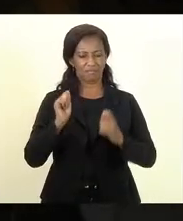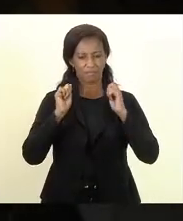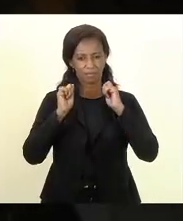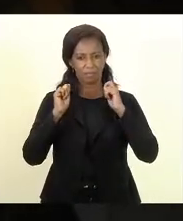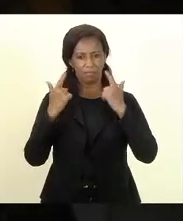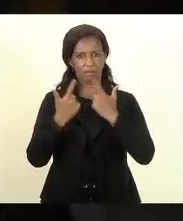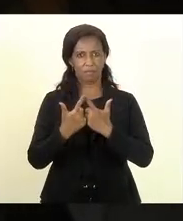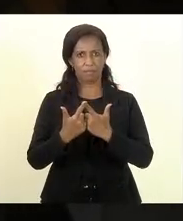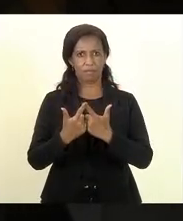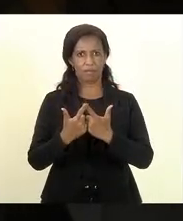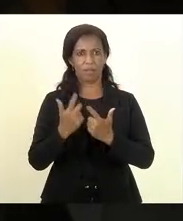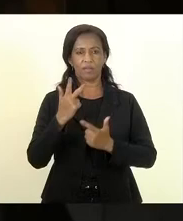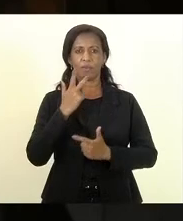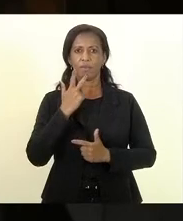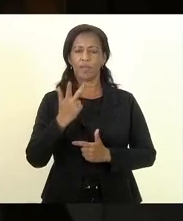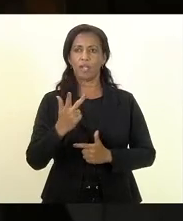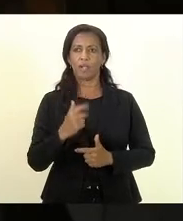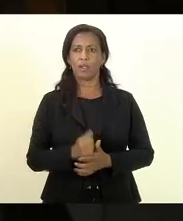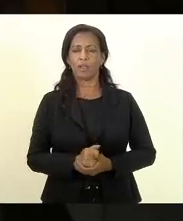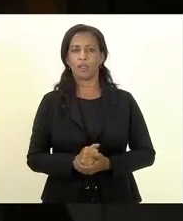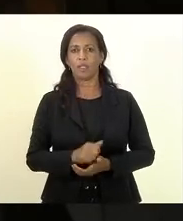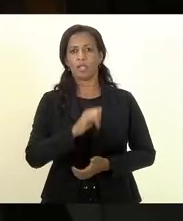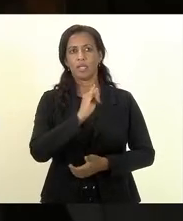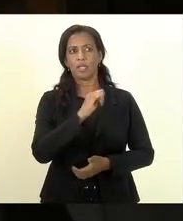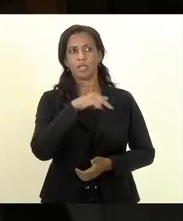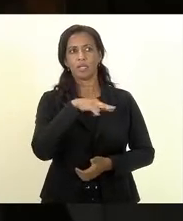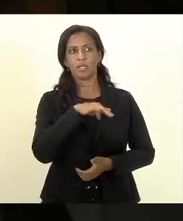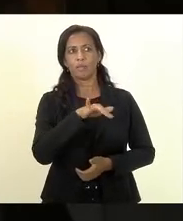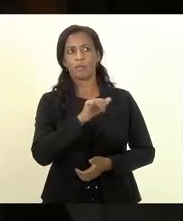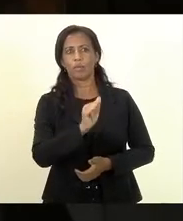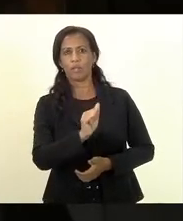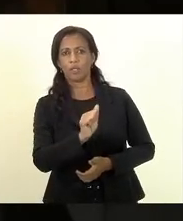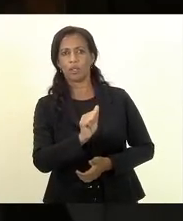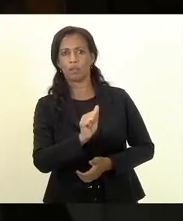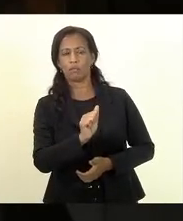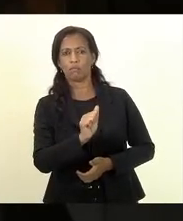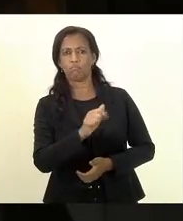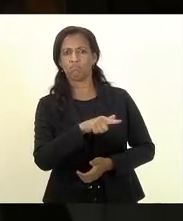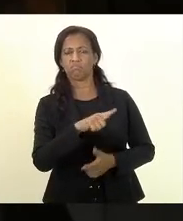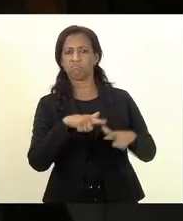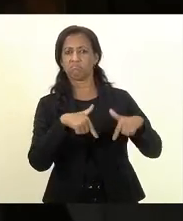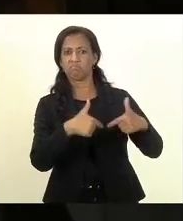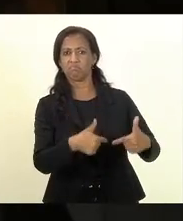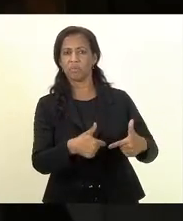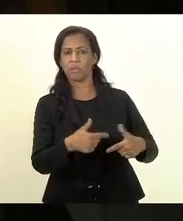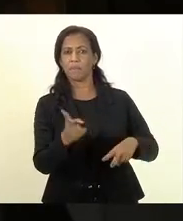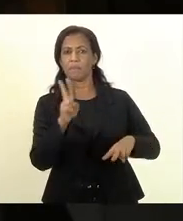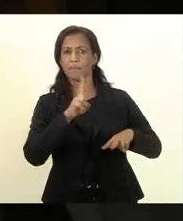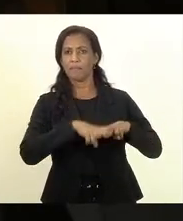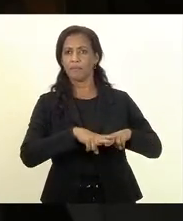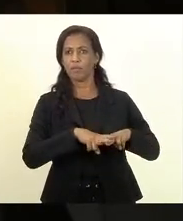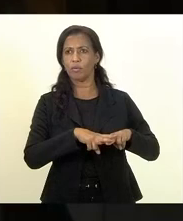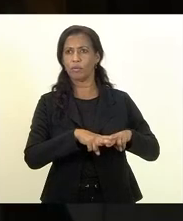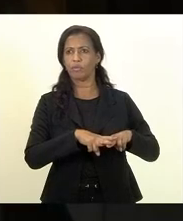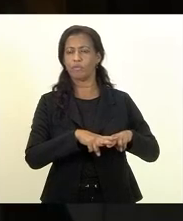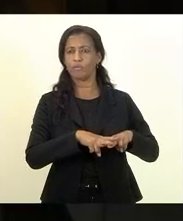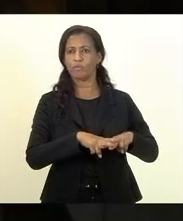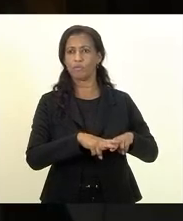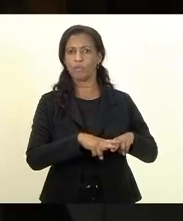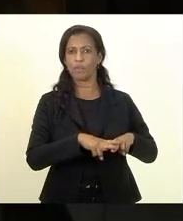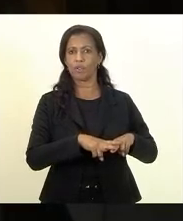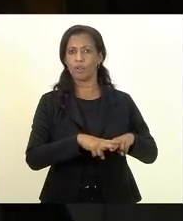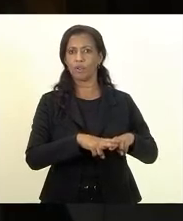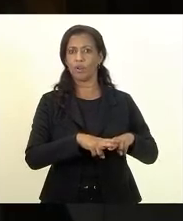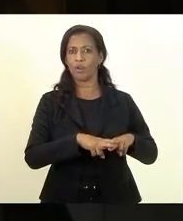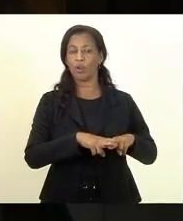e falei sobre a Operação Simonia. Operação essa que prendeu o até então